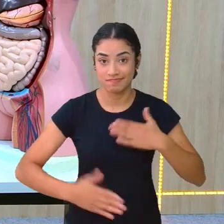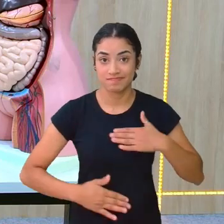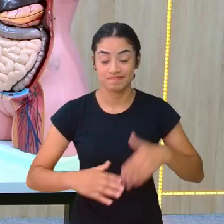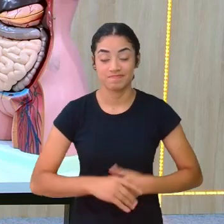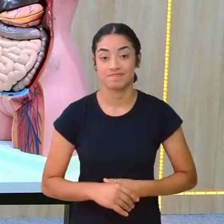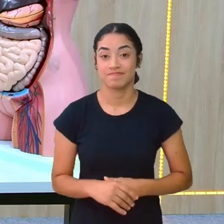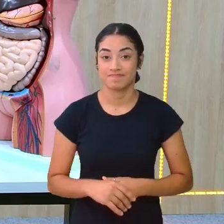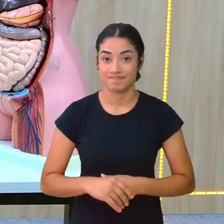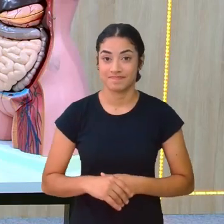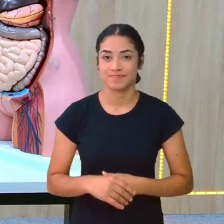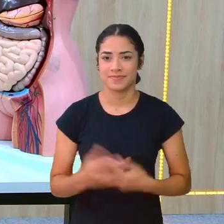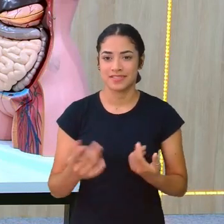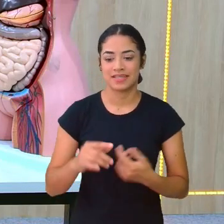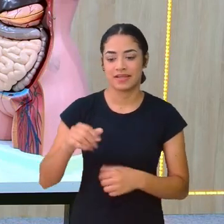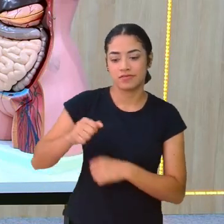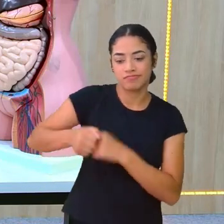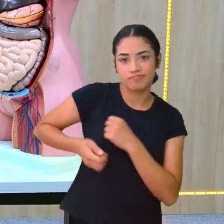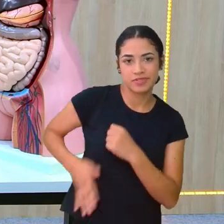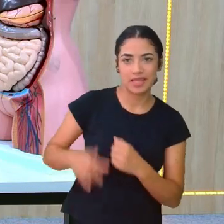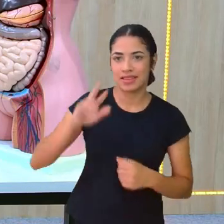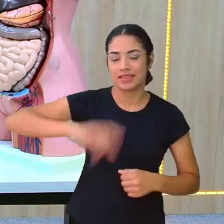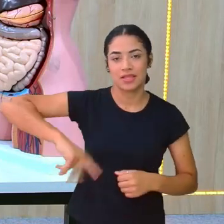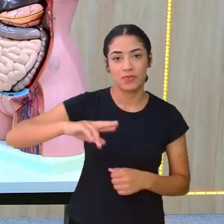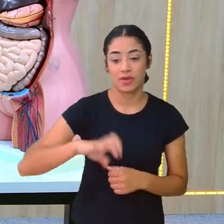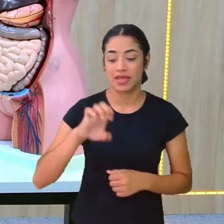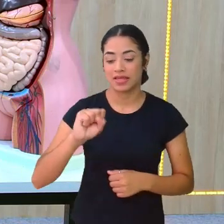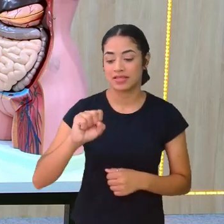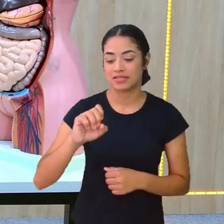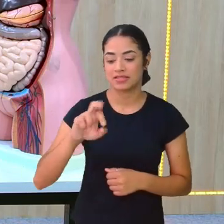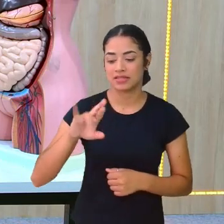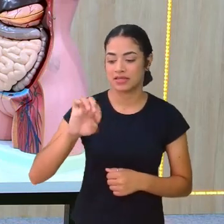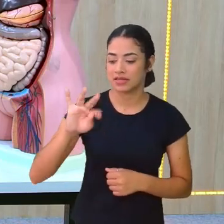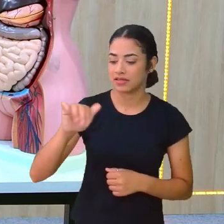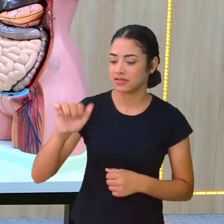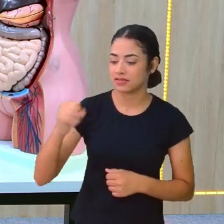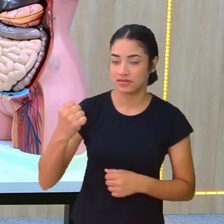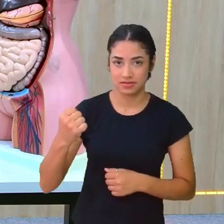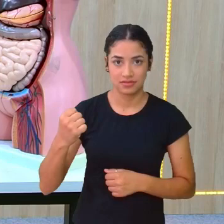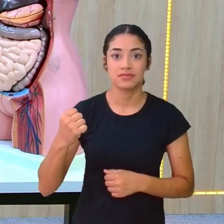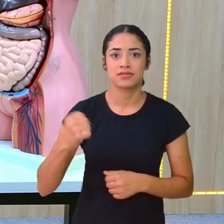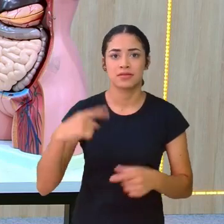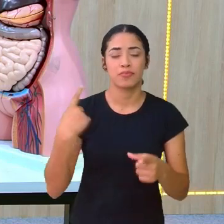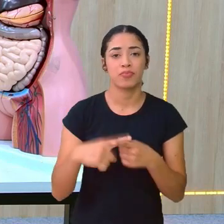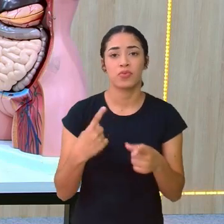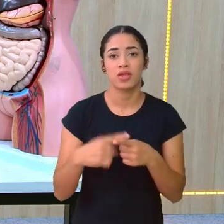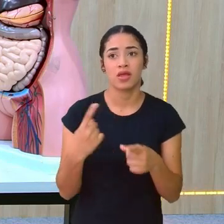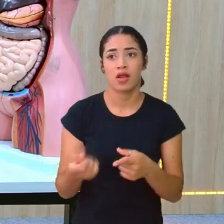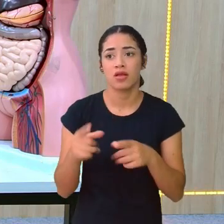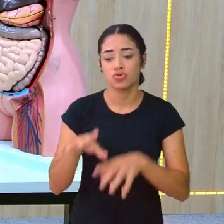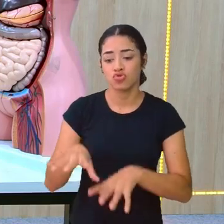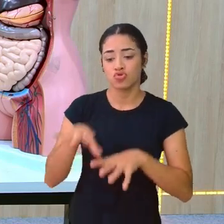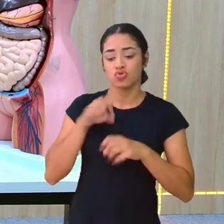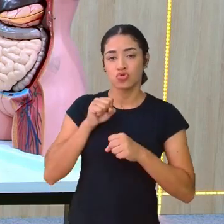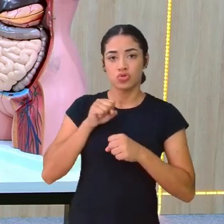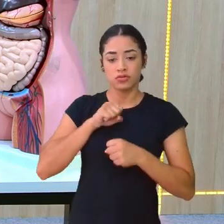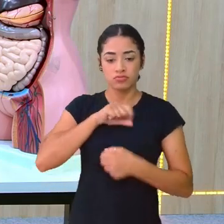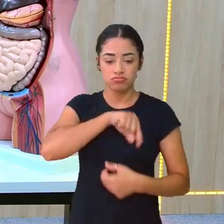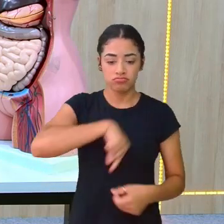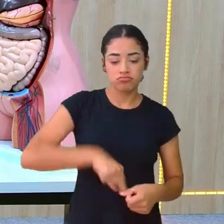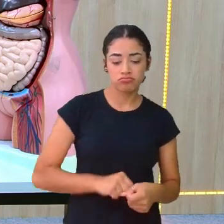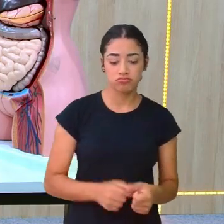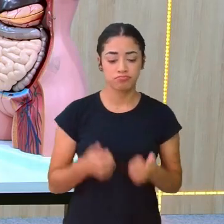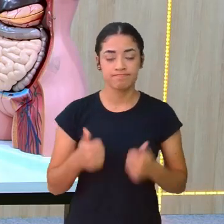gente, as fezes não são excretas, ou seja, não faz parte do processo de excreção, porque elas nem foram absorvidas. Elas